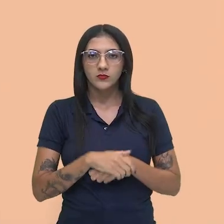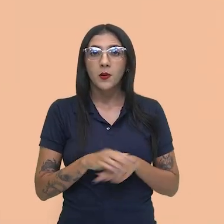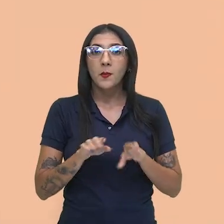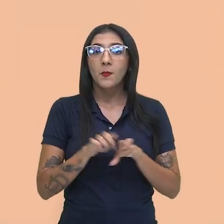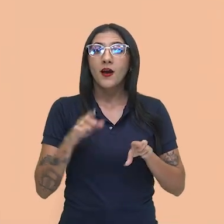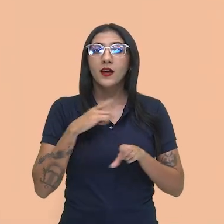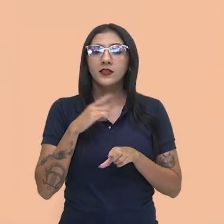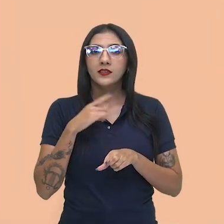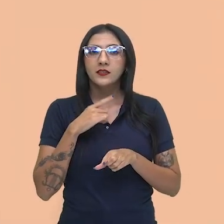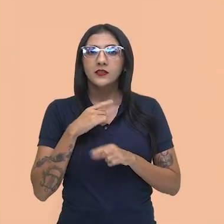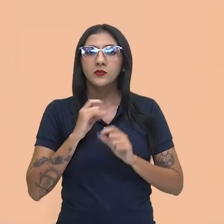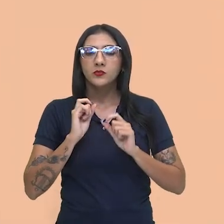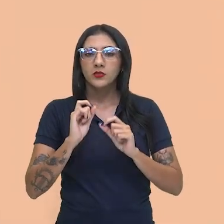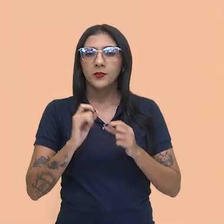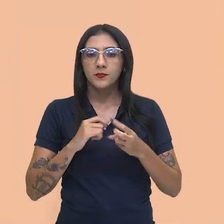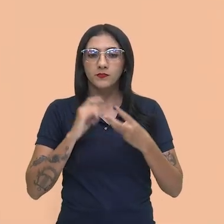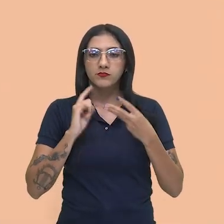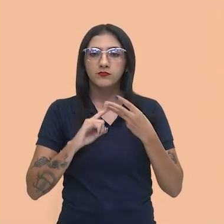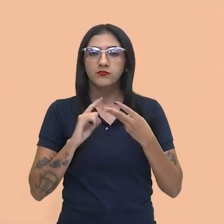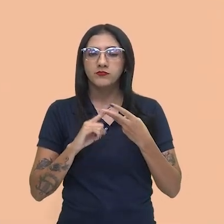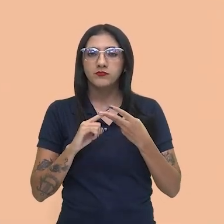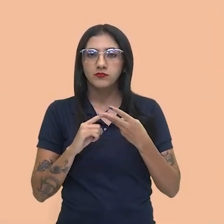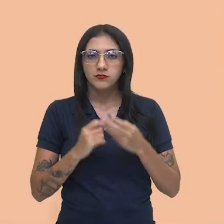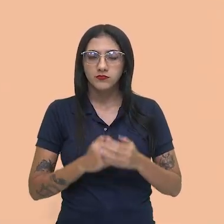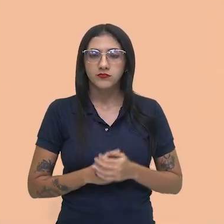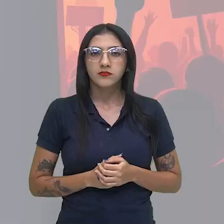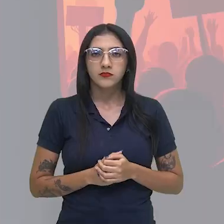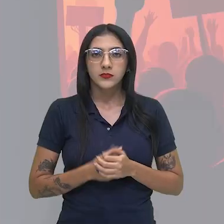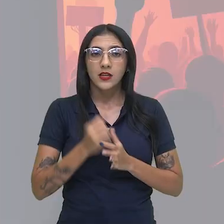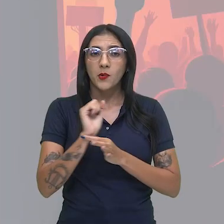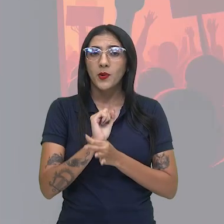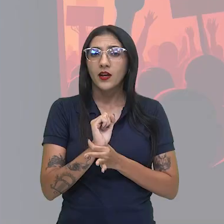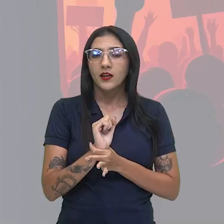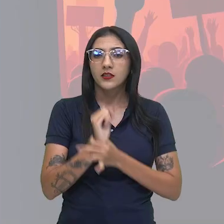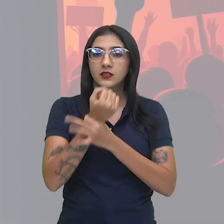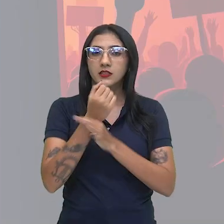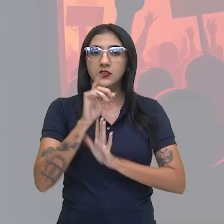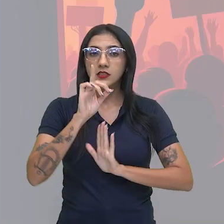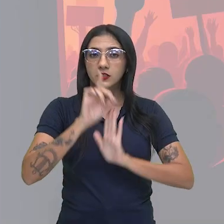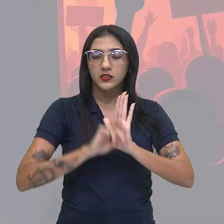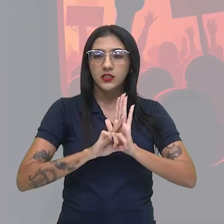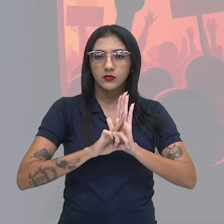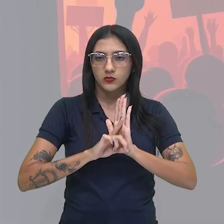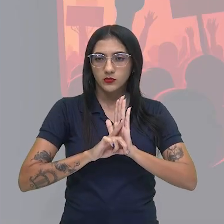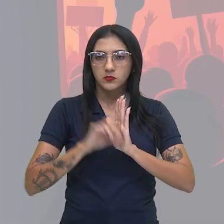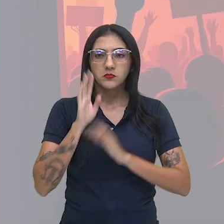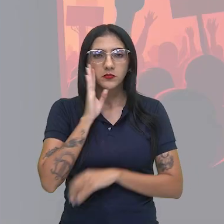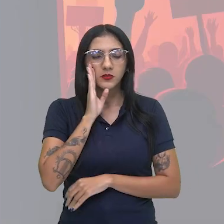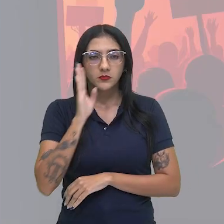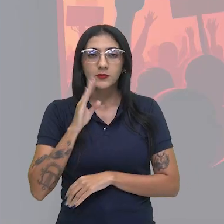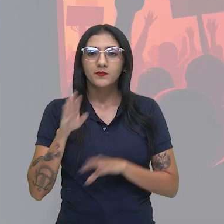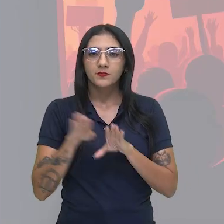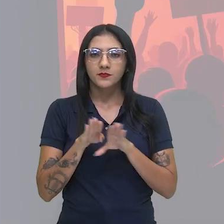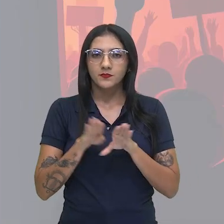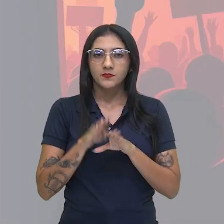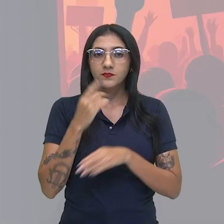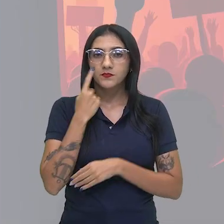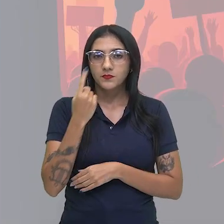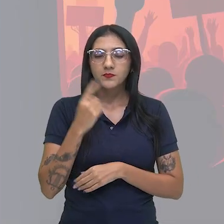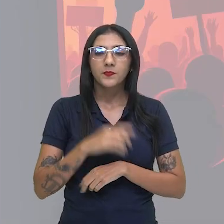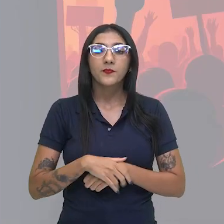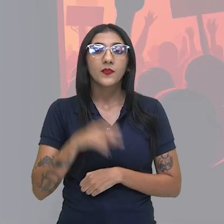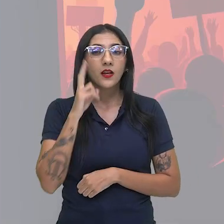terceiro pilar, que é a garantia de direitos fundamentais. É muito importante também. Ali a